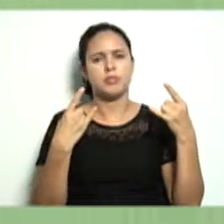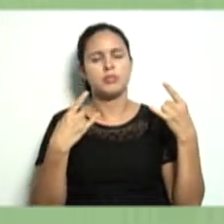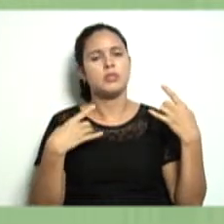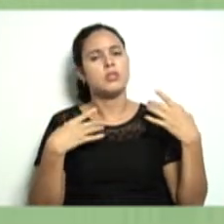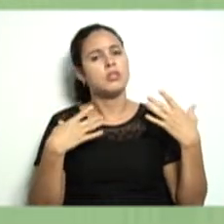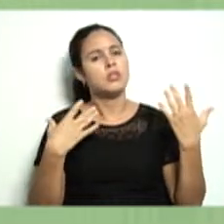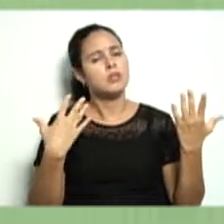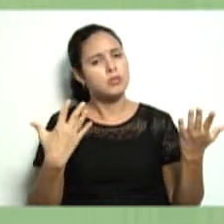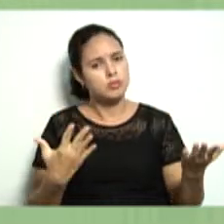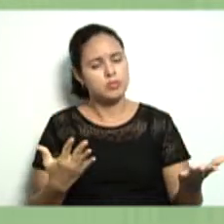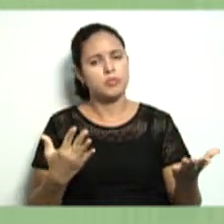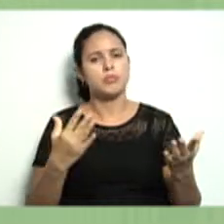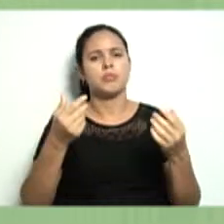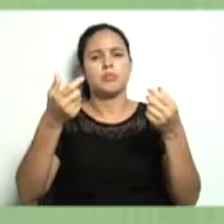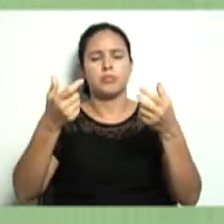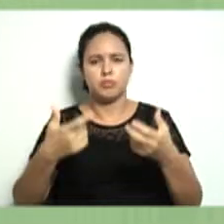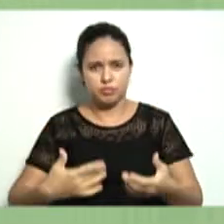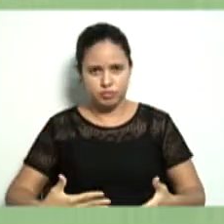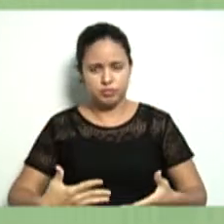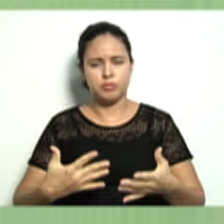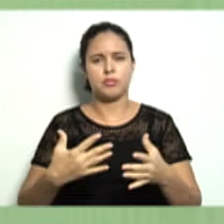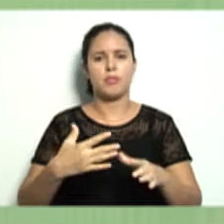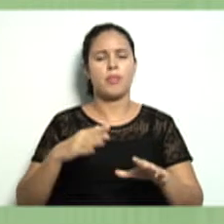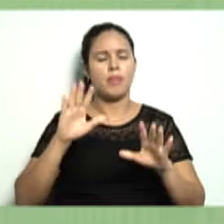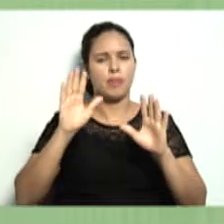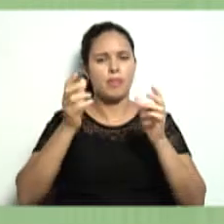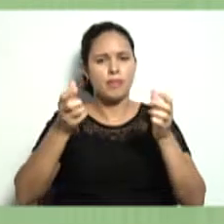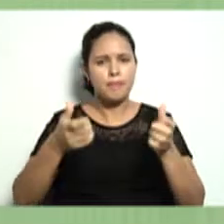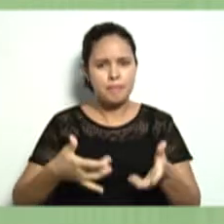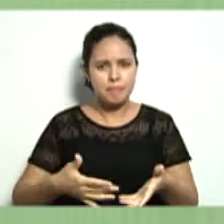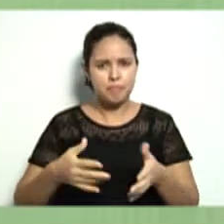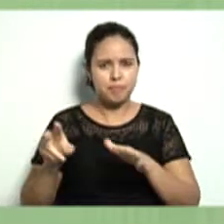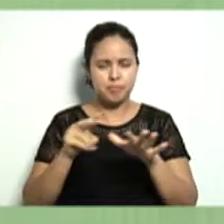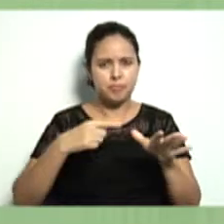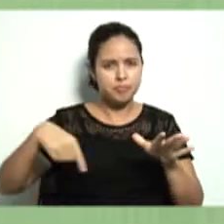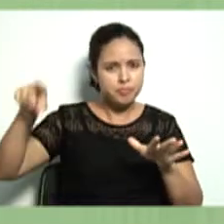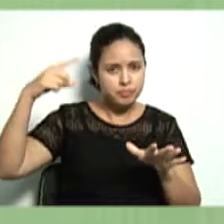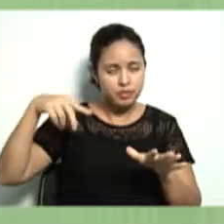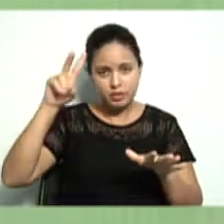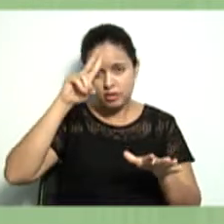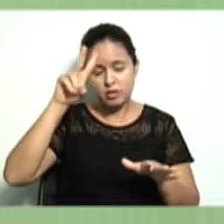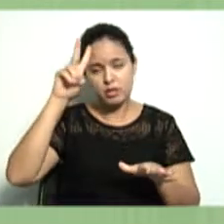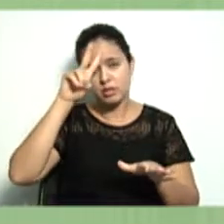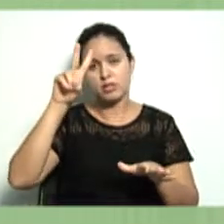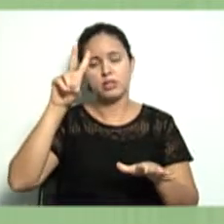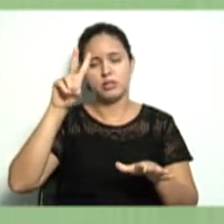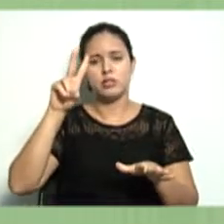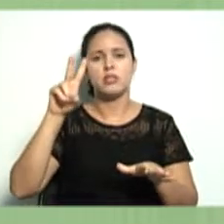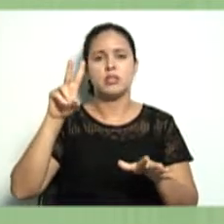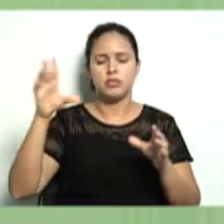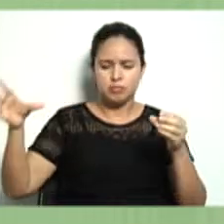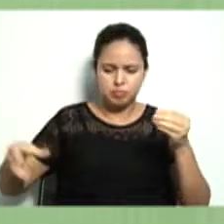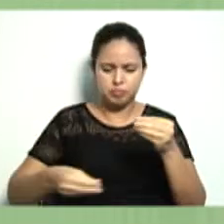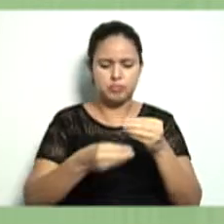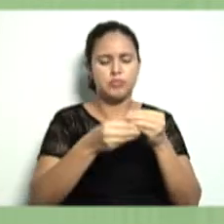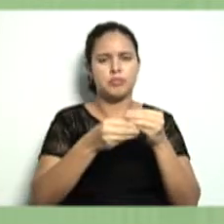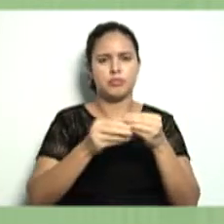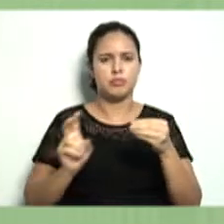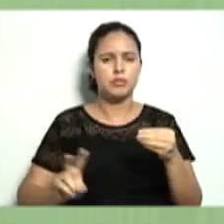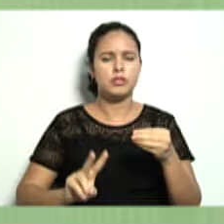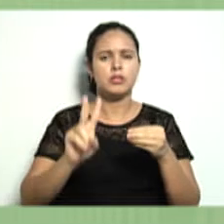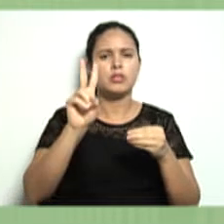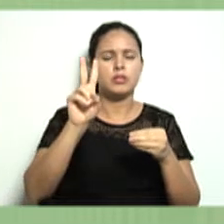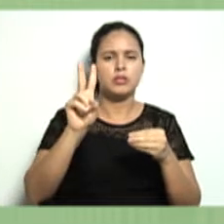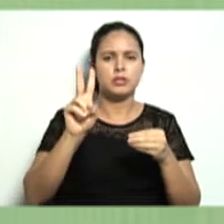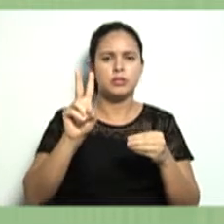rentabilidade em relação à nossa produção? Nós já falamos isso nas aulas anteriores. Vai ter, sim, vai agregar valor, mas isso